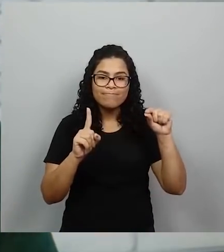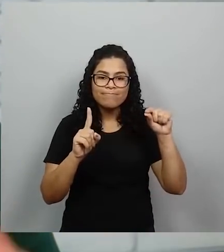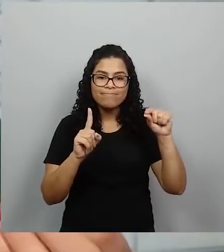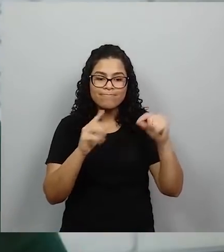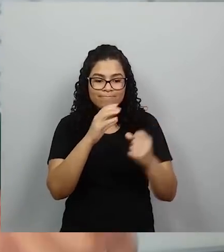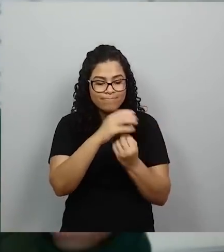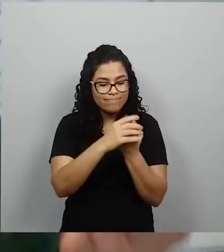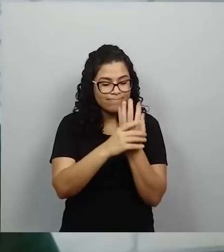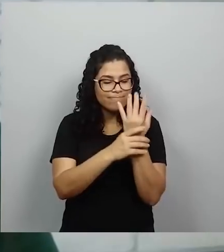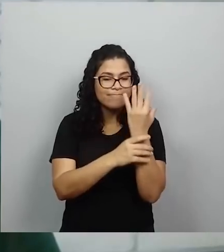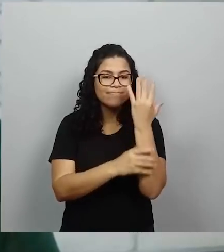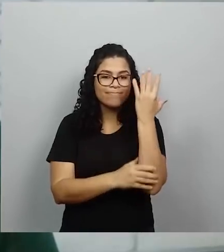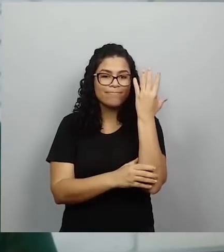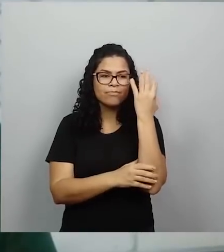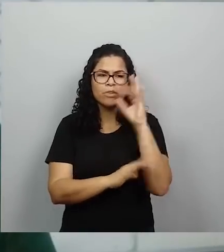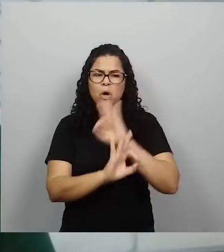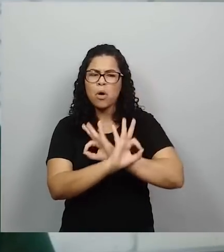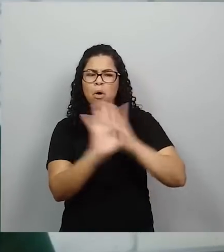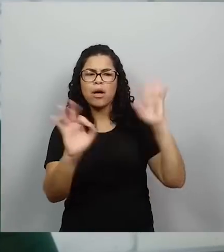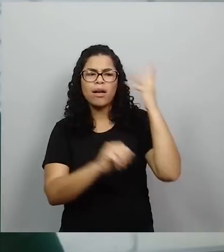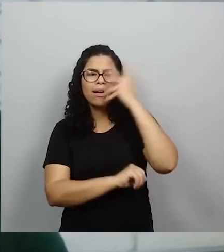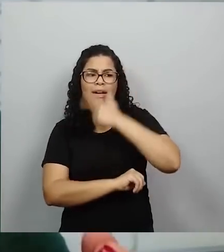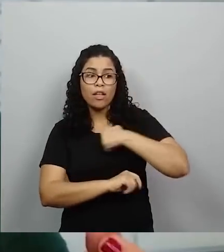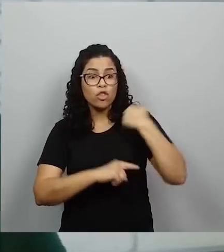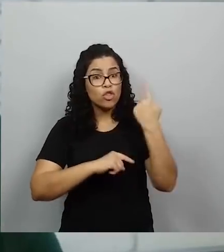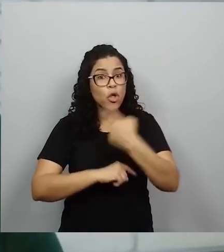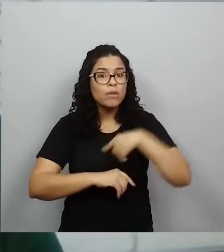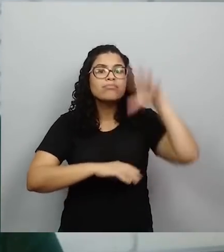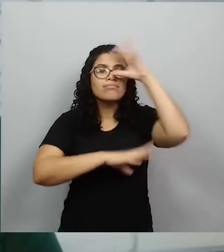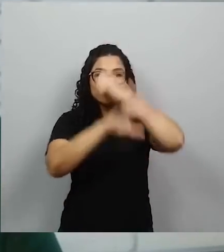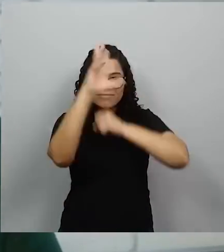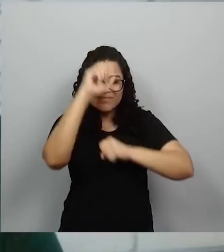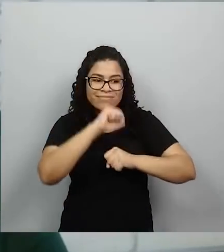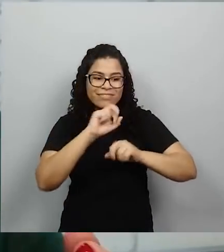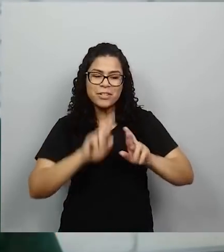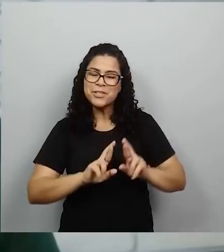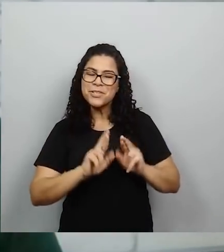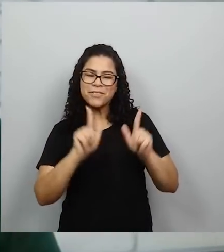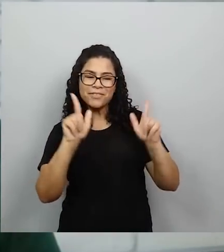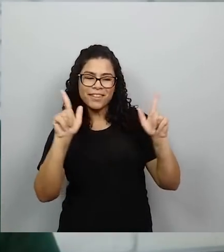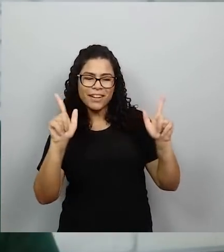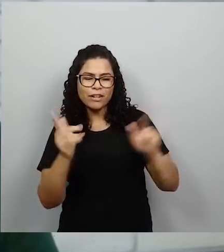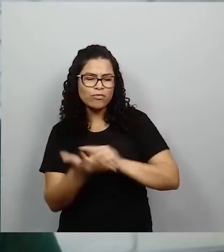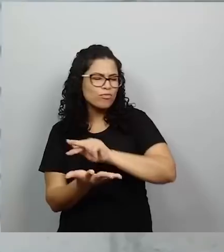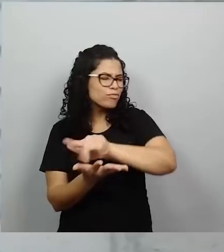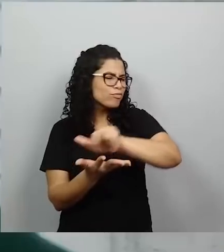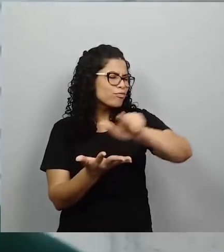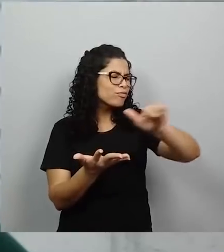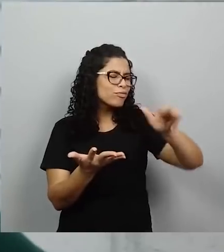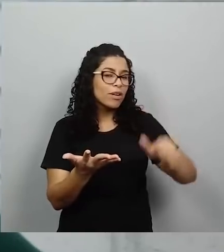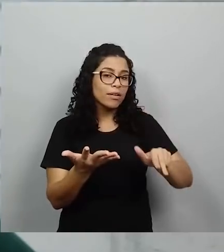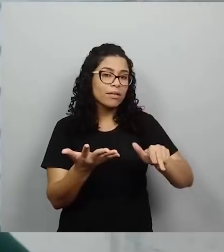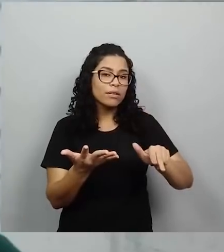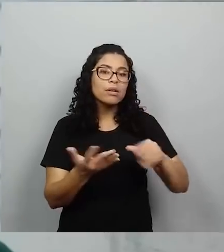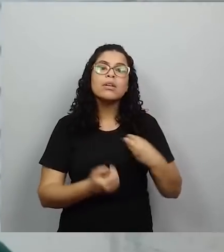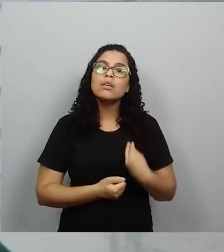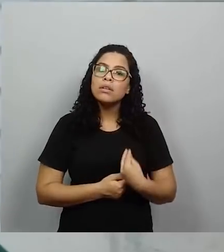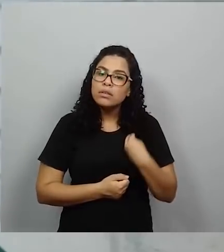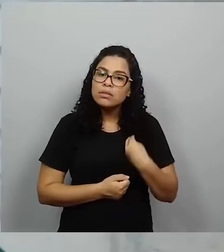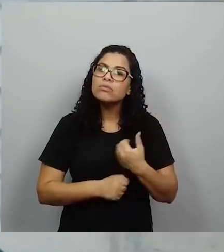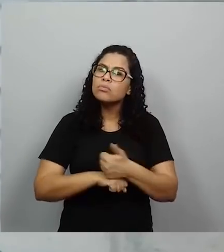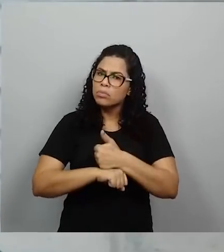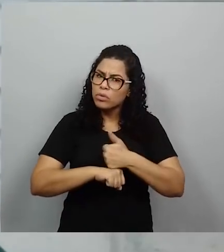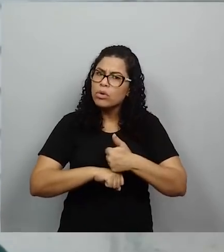Quantas coisas nós aprendemos com as plantas! Elas são tão diferentes, tão diversas. Será que existe